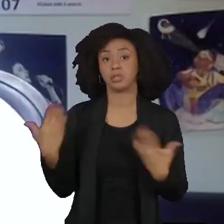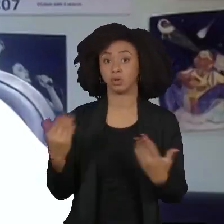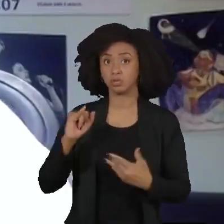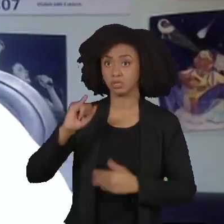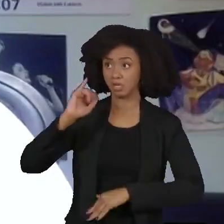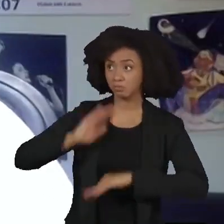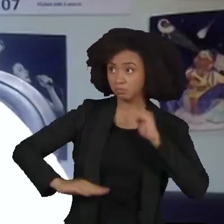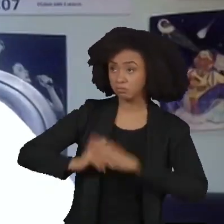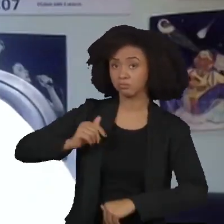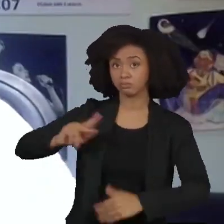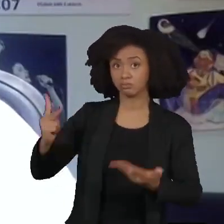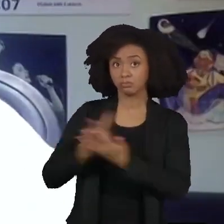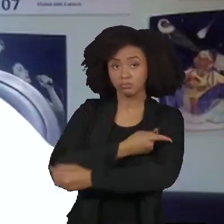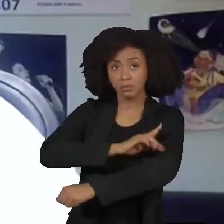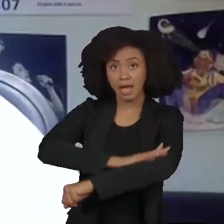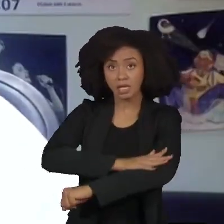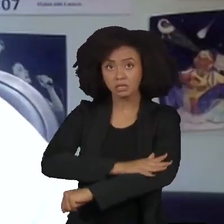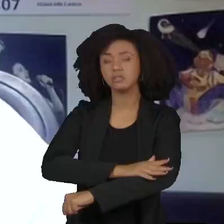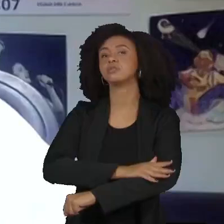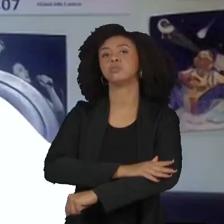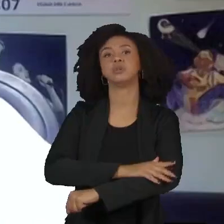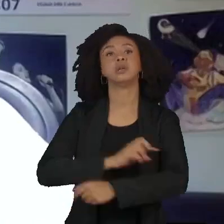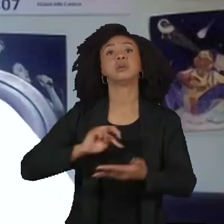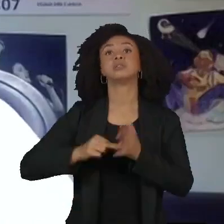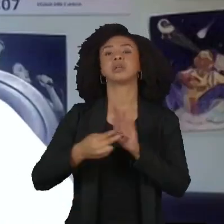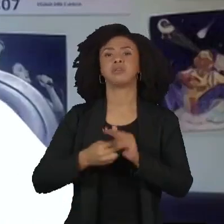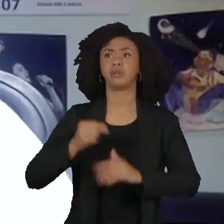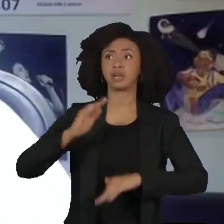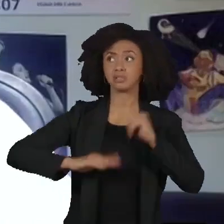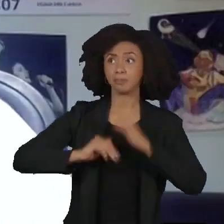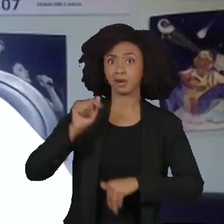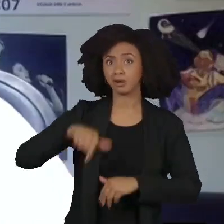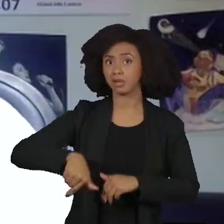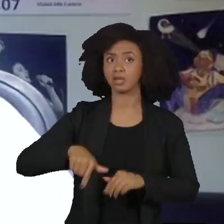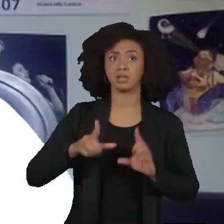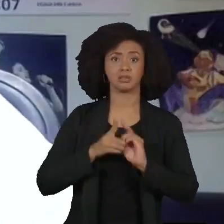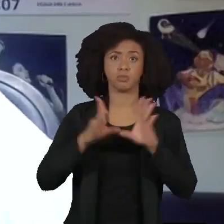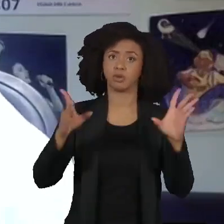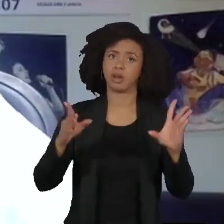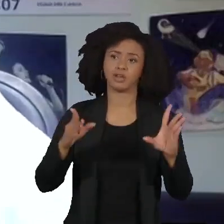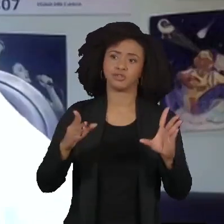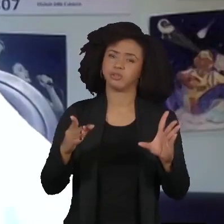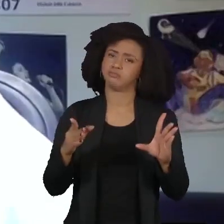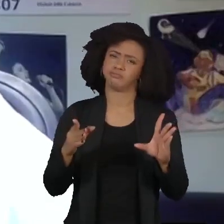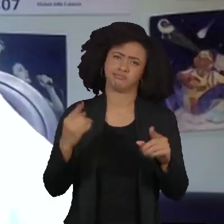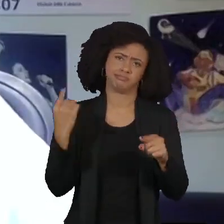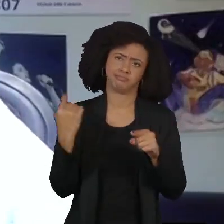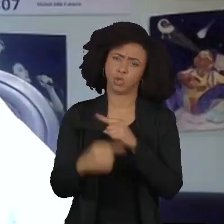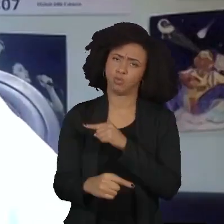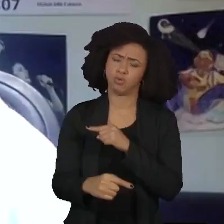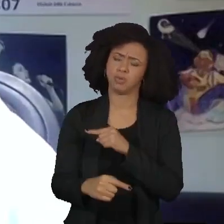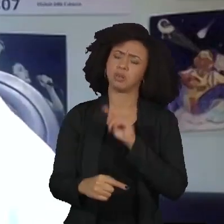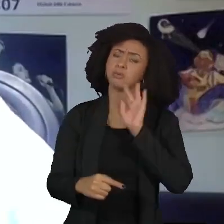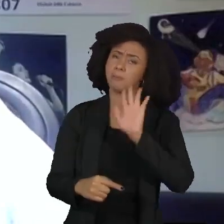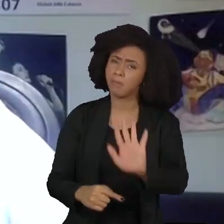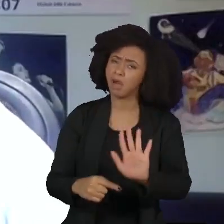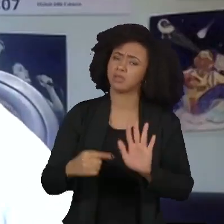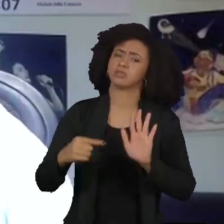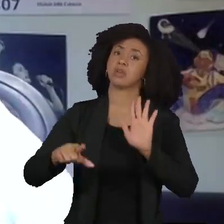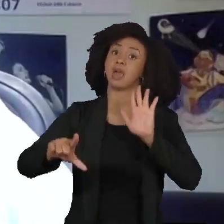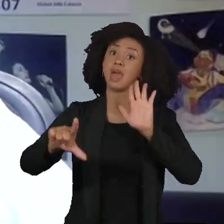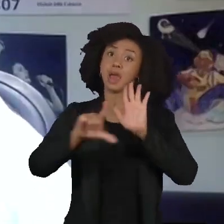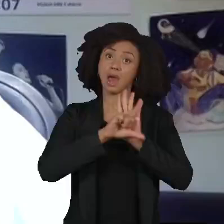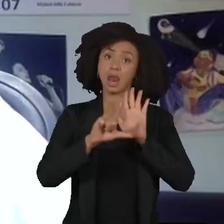isso não é admissível numa pactuação democrática. Isso é importante. Então, eu acredito que o avanço legal ele foi